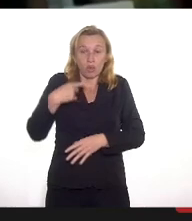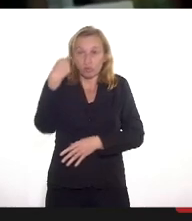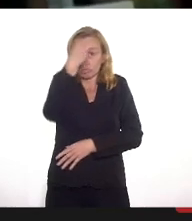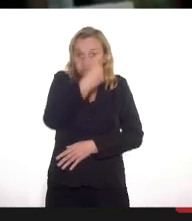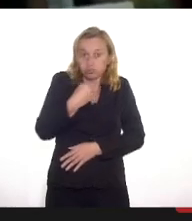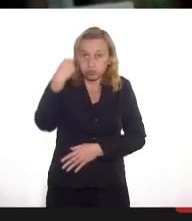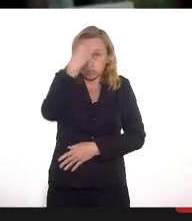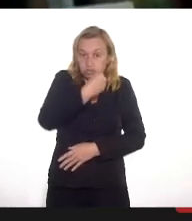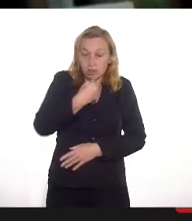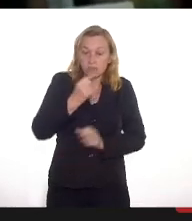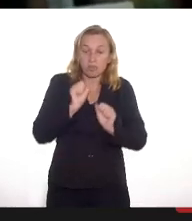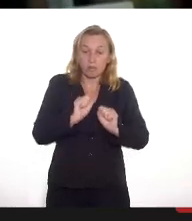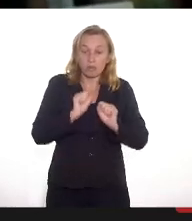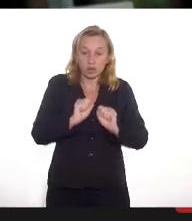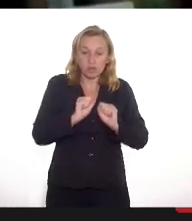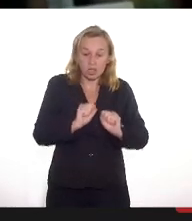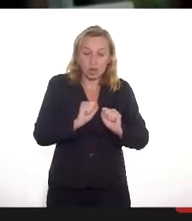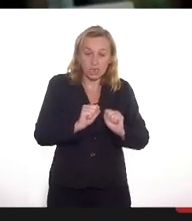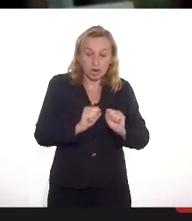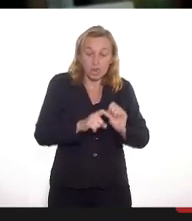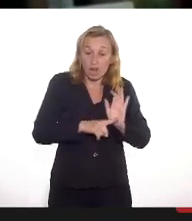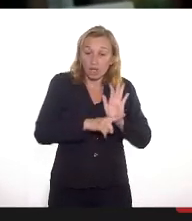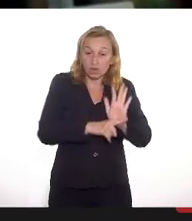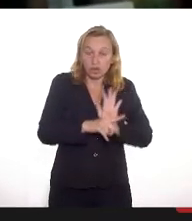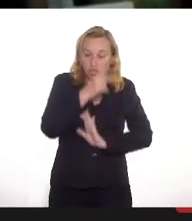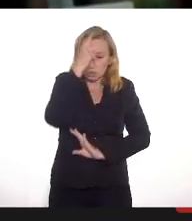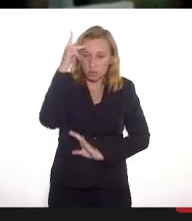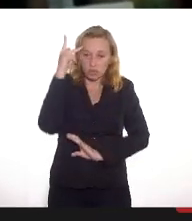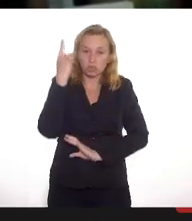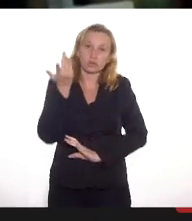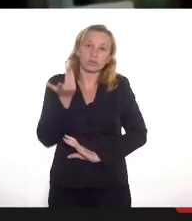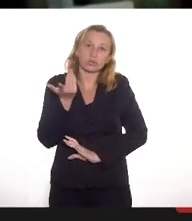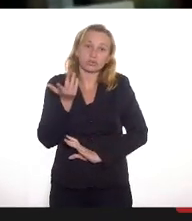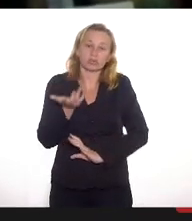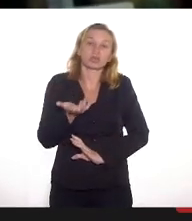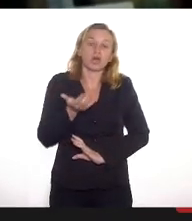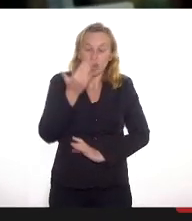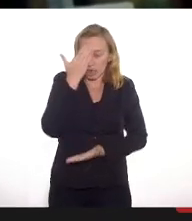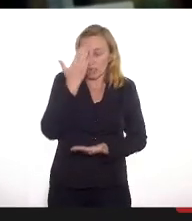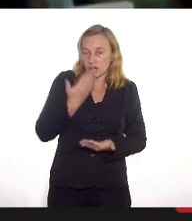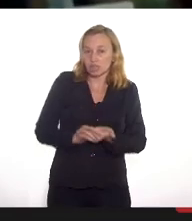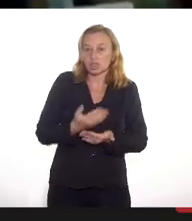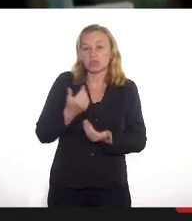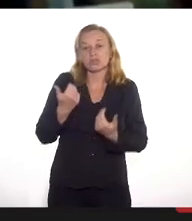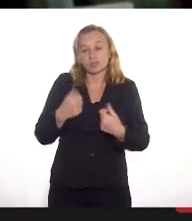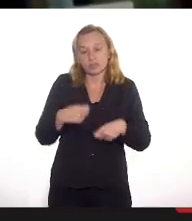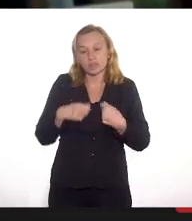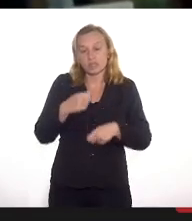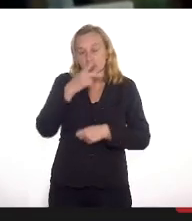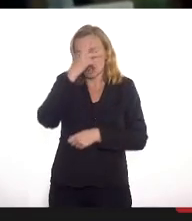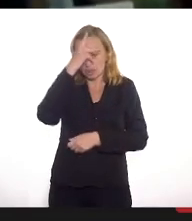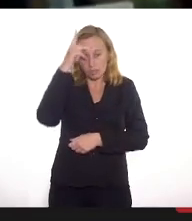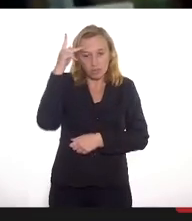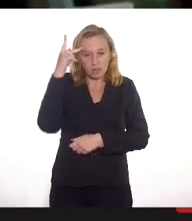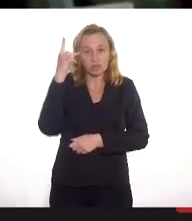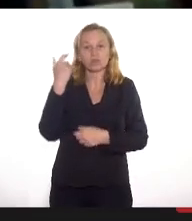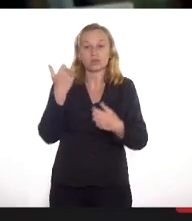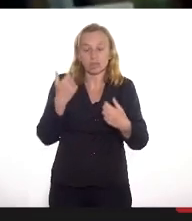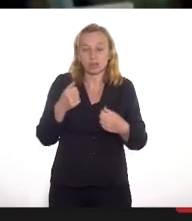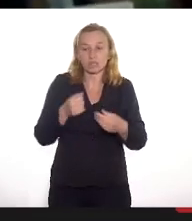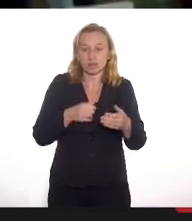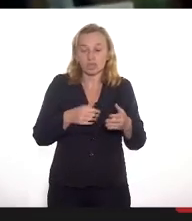para poder atender essa demanda não é um grupo muito grande mas eu acredito que são pessoas que têm que sair das suas casas tem que circular